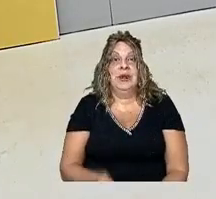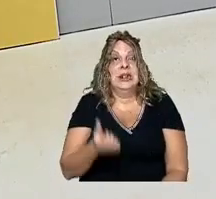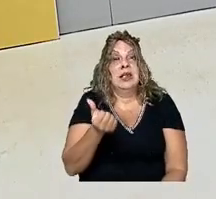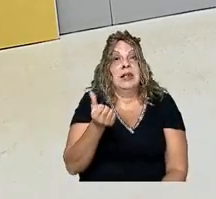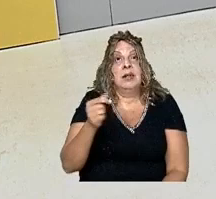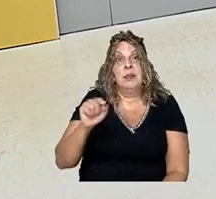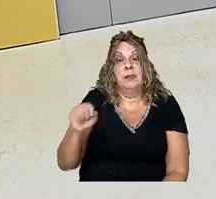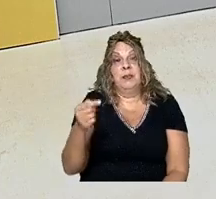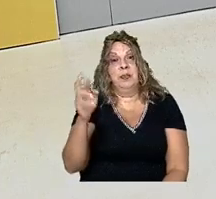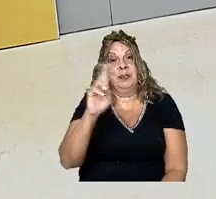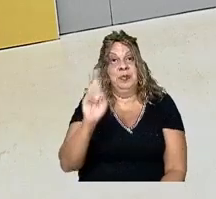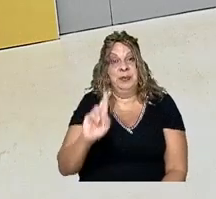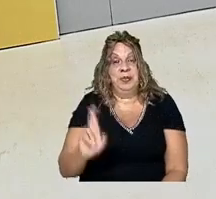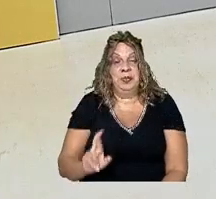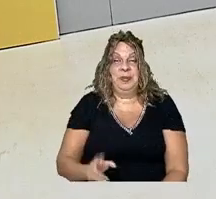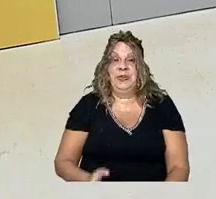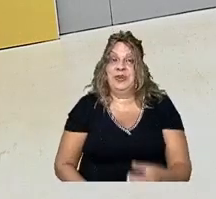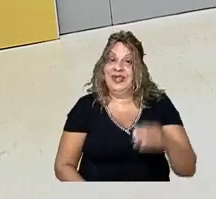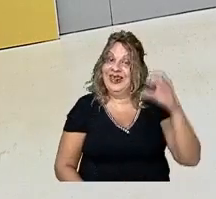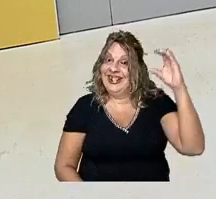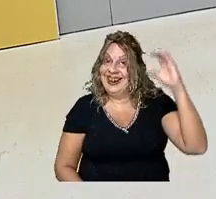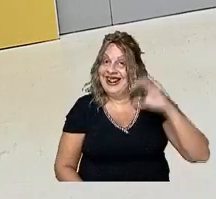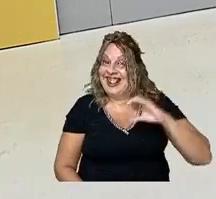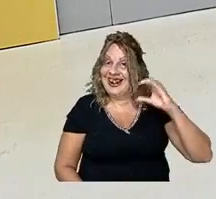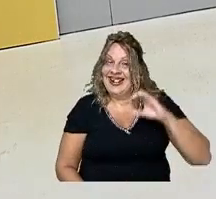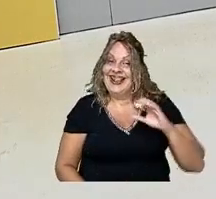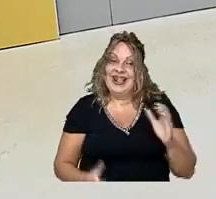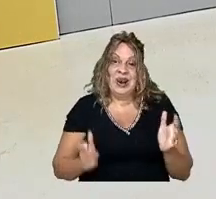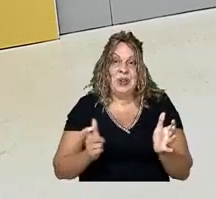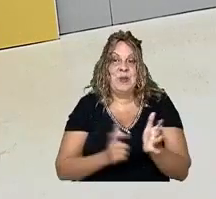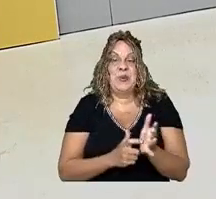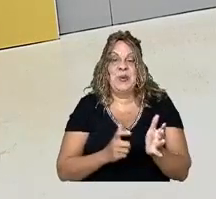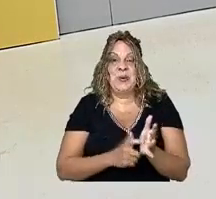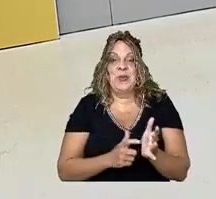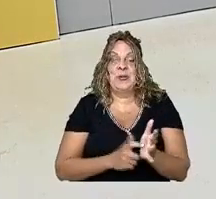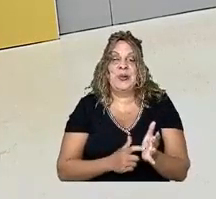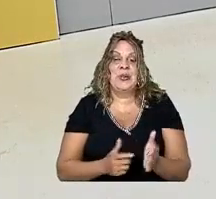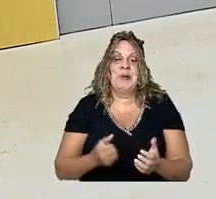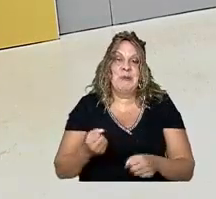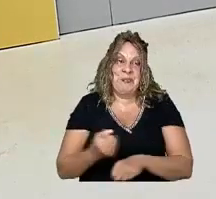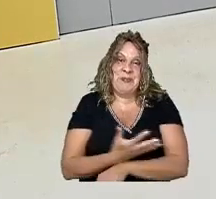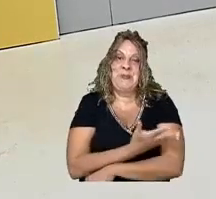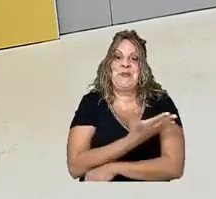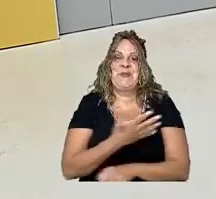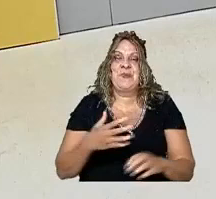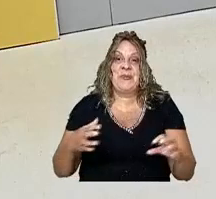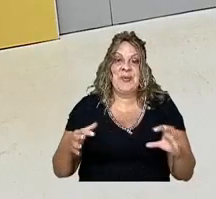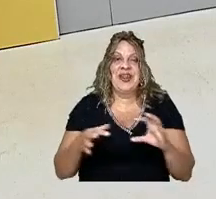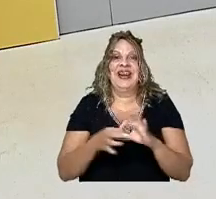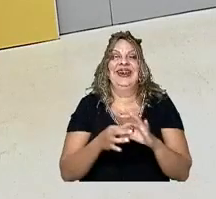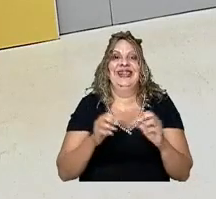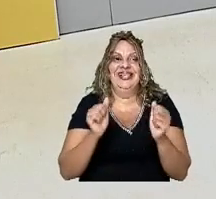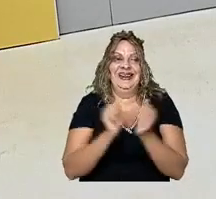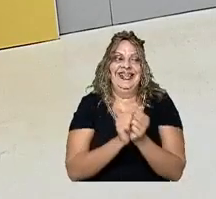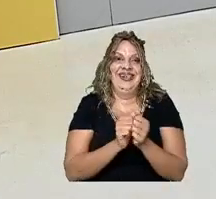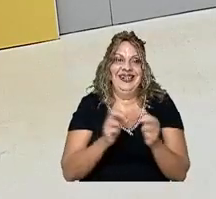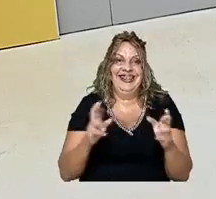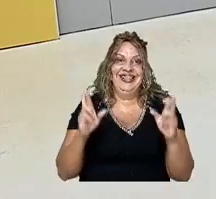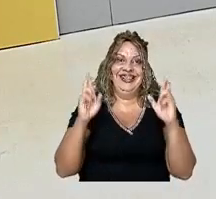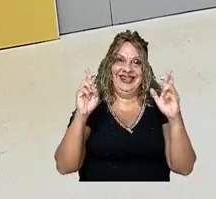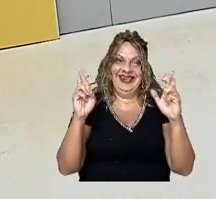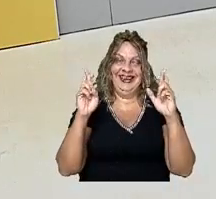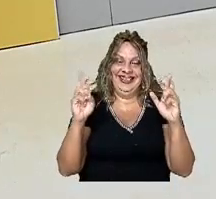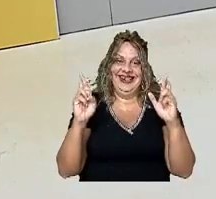6 mil reais. Clarinha, já liga aí a sorteadora pra gente ligar a emoção de quem está na expectativa, na